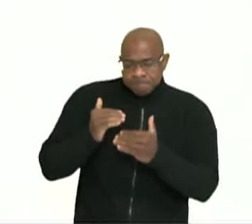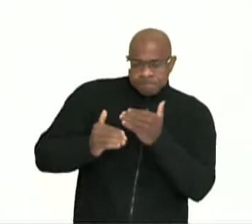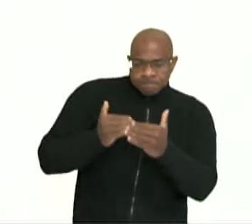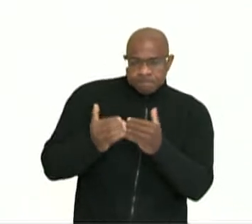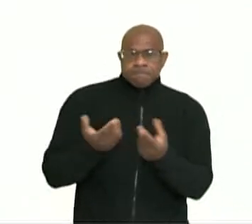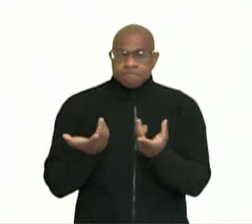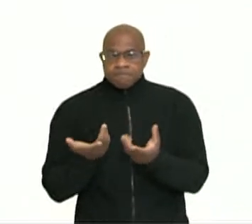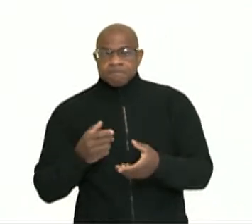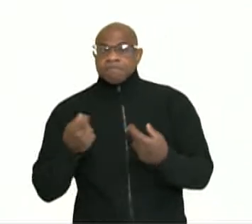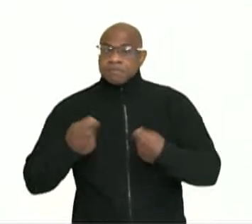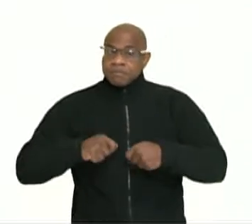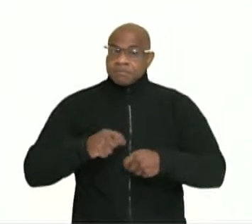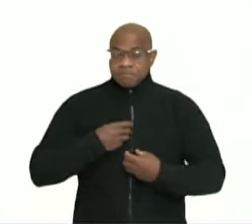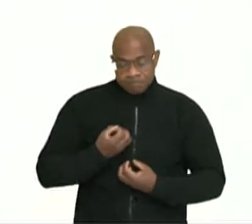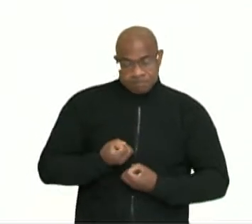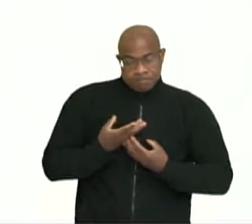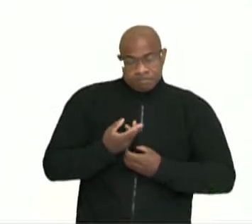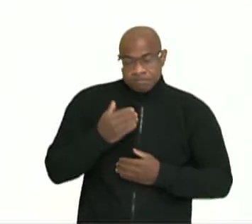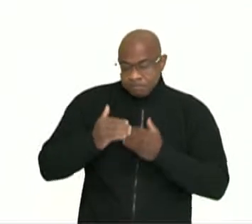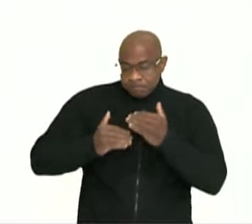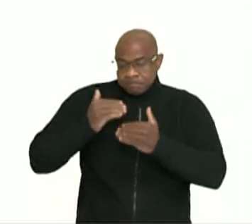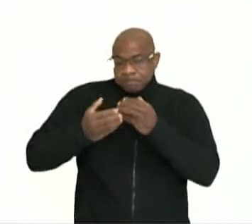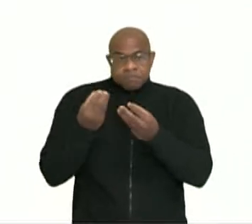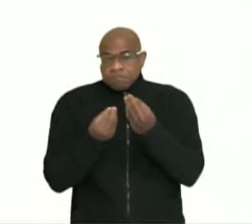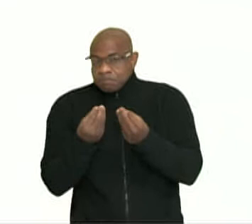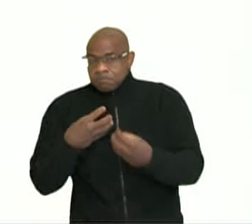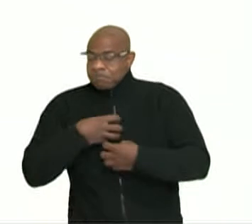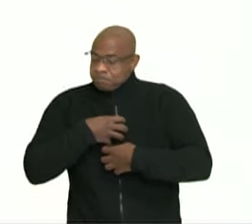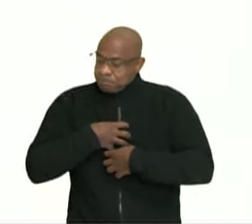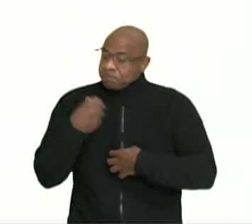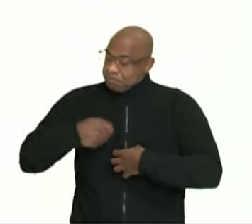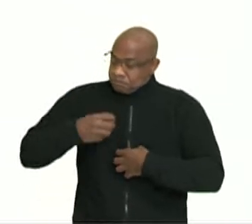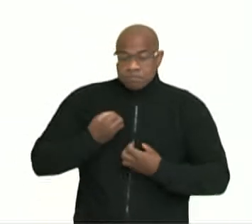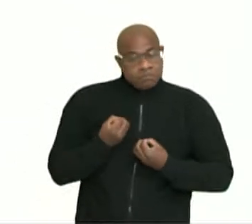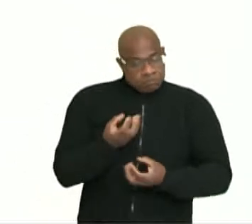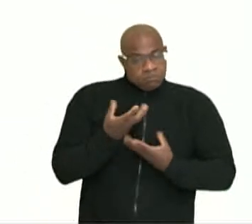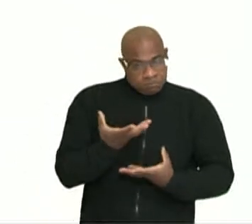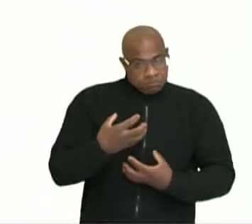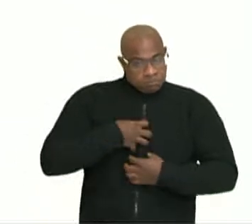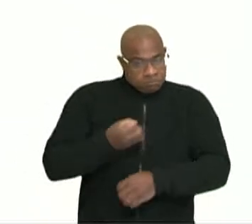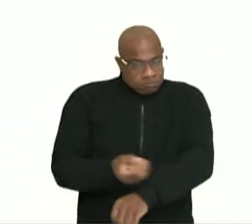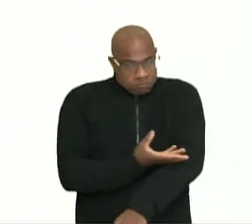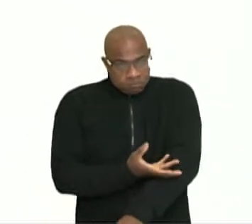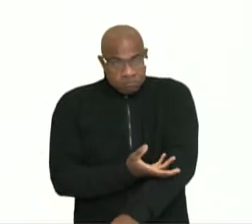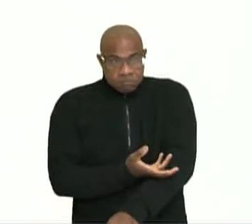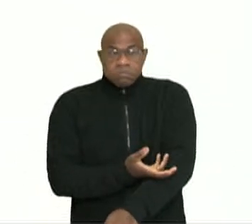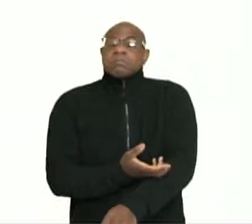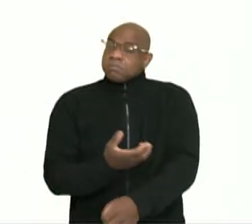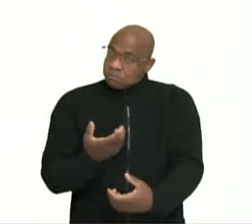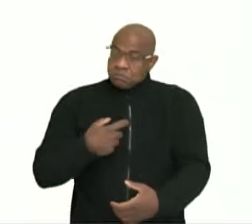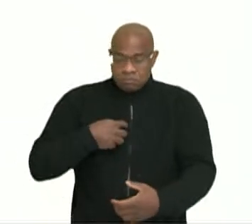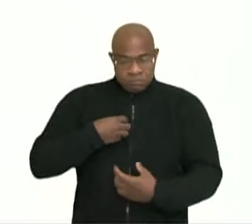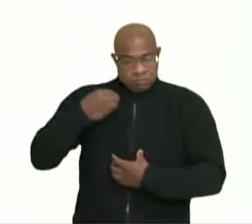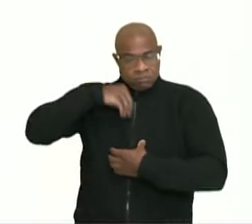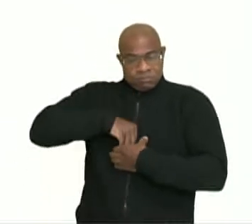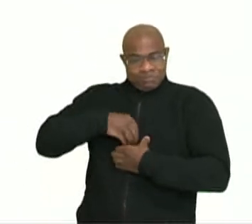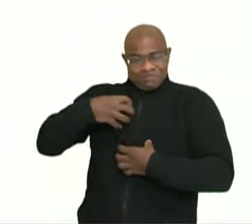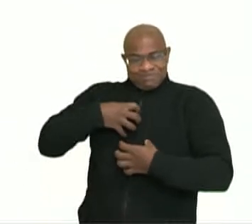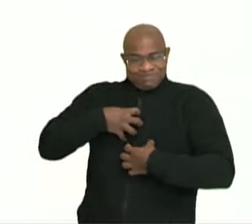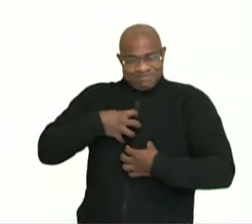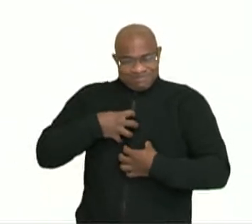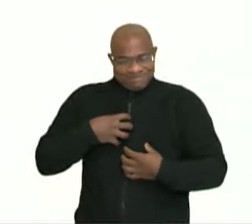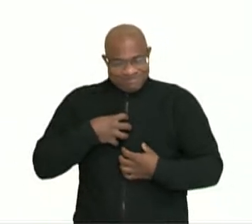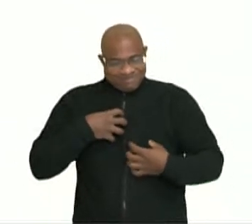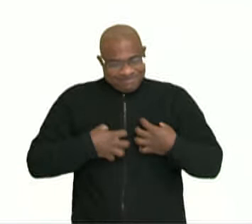construtivamente, né? Nós temos que expressar nossas emoções e sentimentos. Sim, devemos, é o que nós estamos passando internamente, mas eu